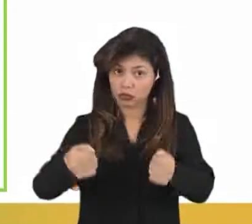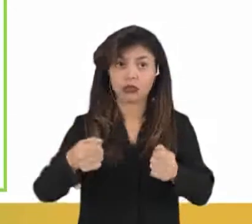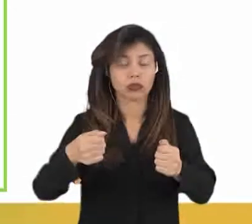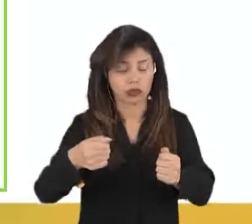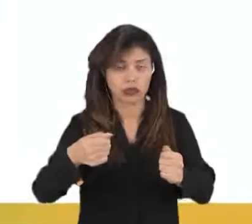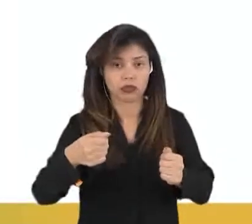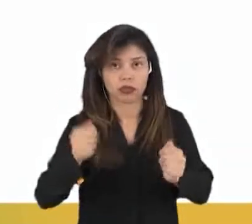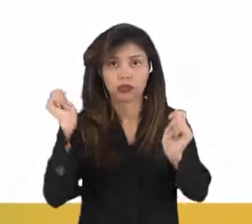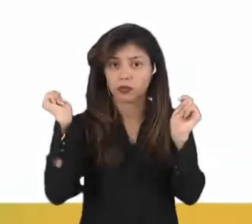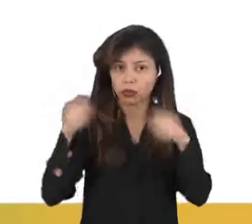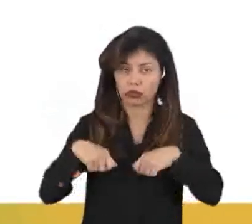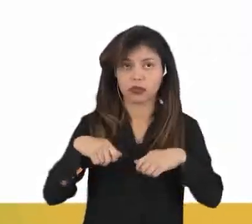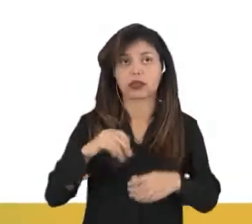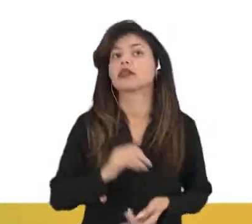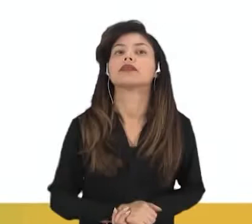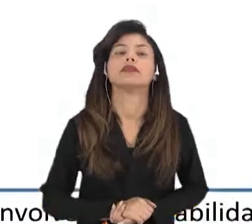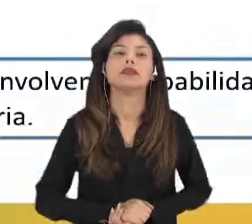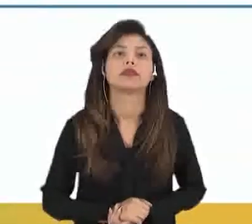casos possíveis.